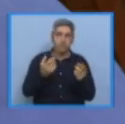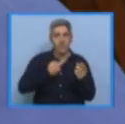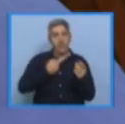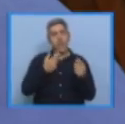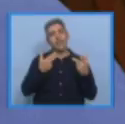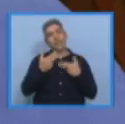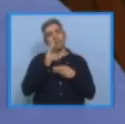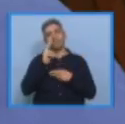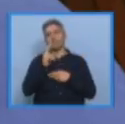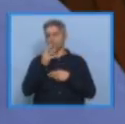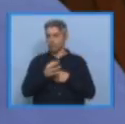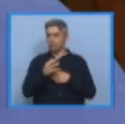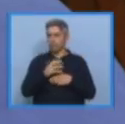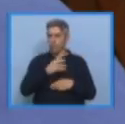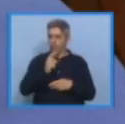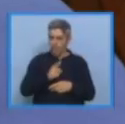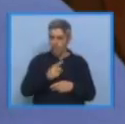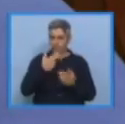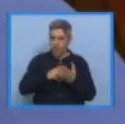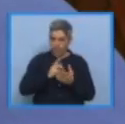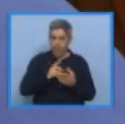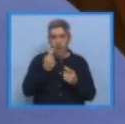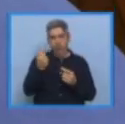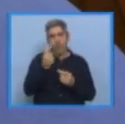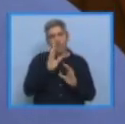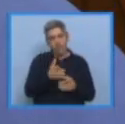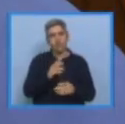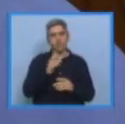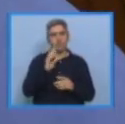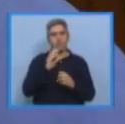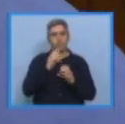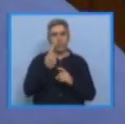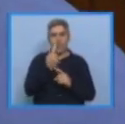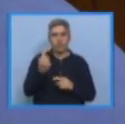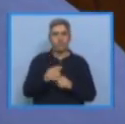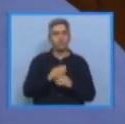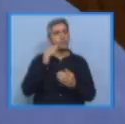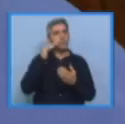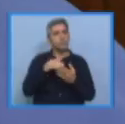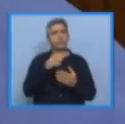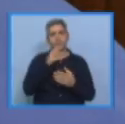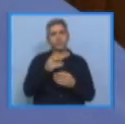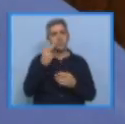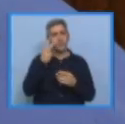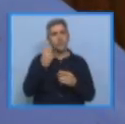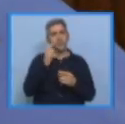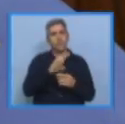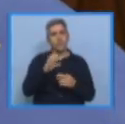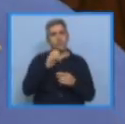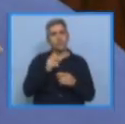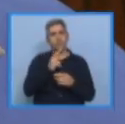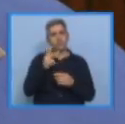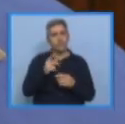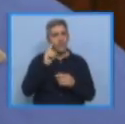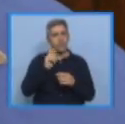que ser cada vez mais a atitude de cada comunicador. Para concluir e para viver de forma plena